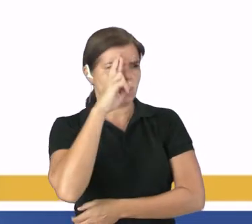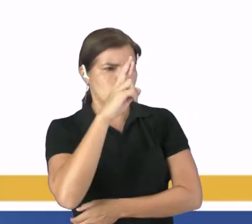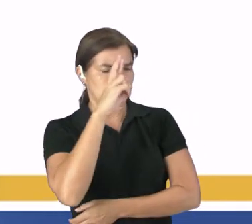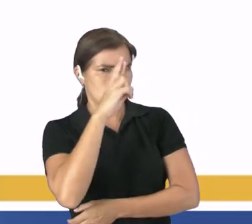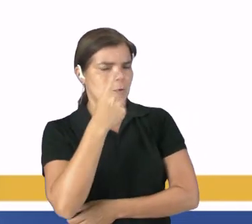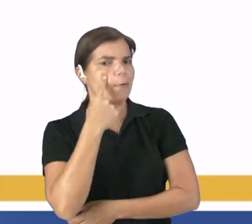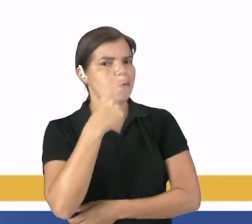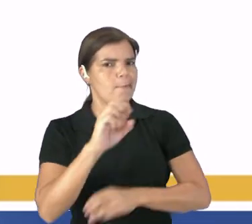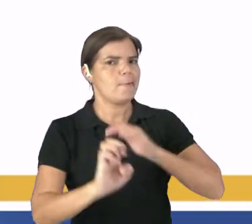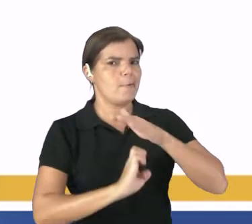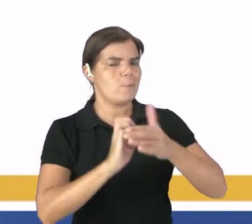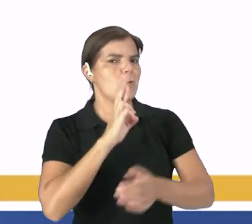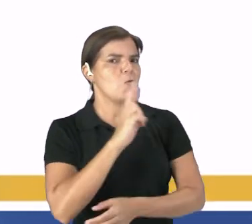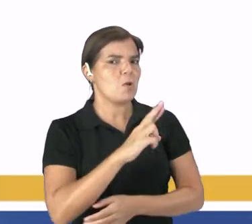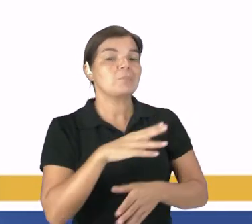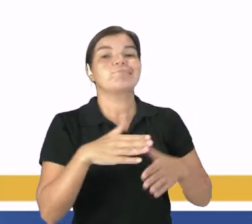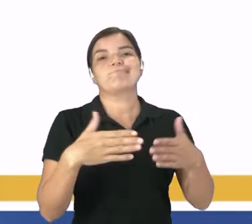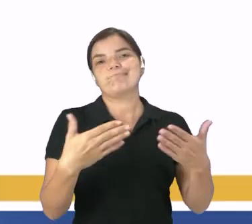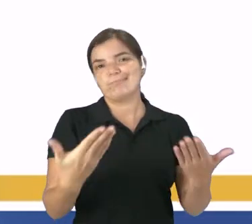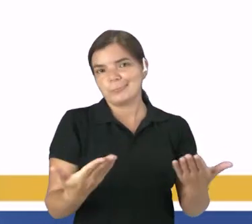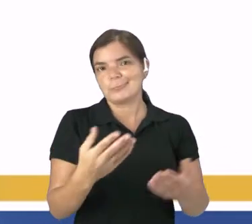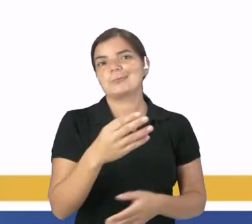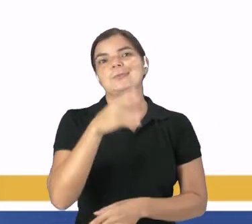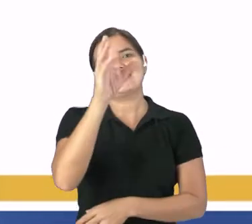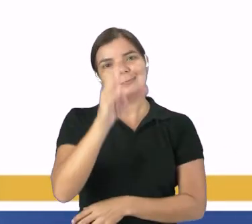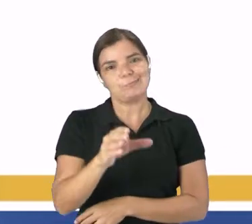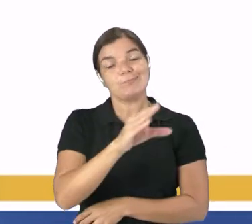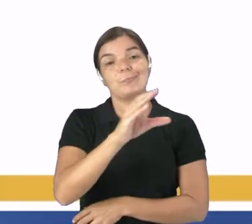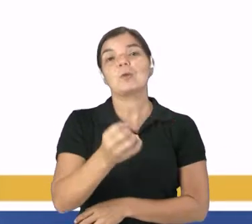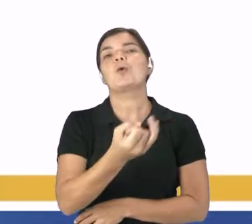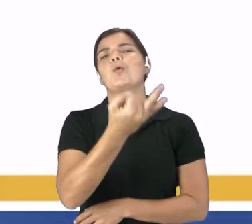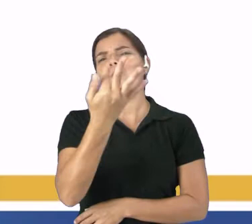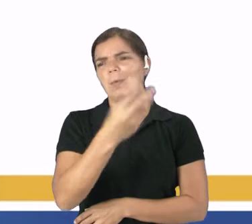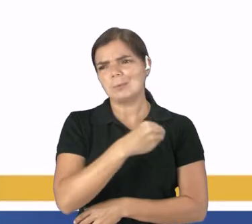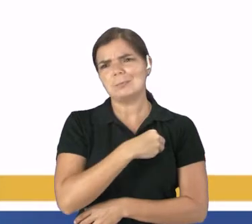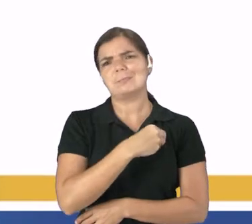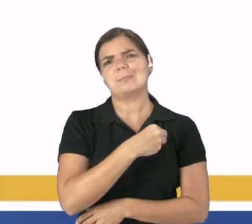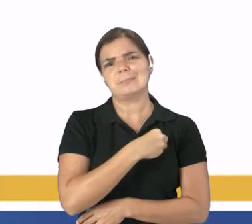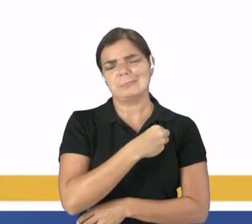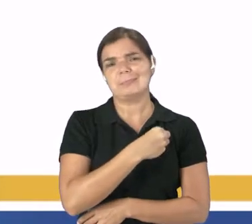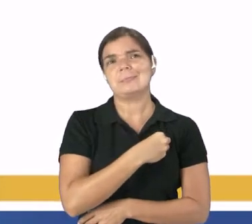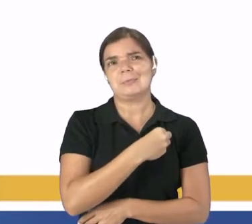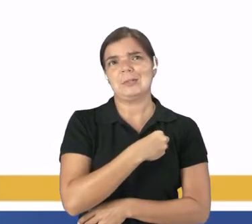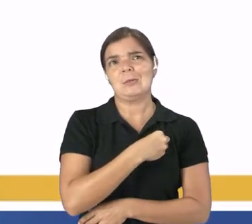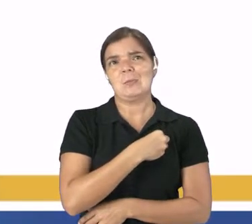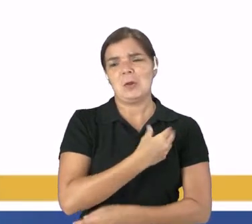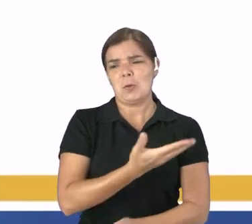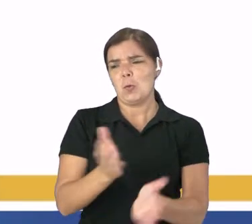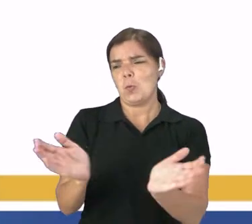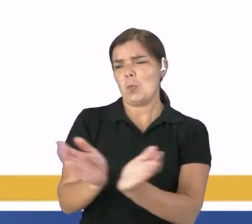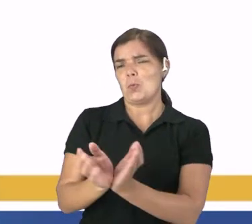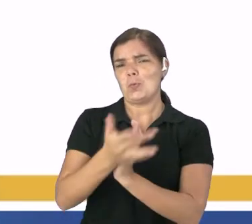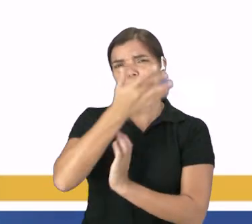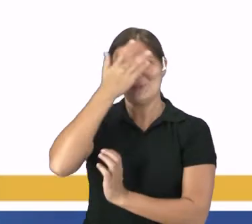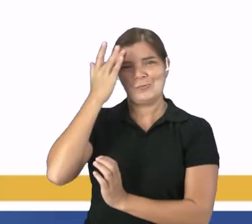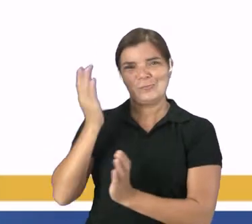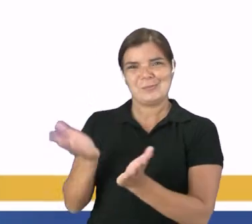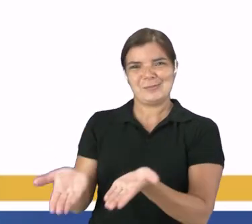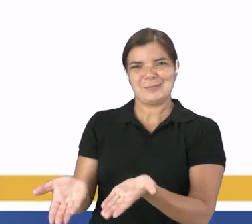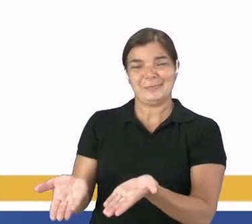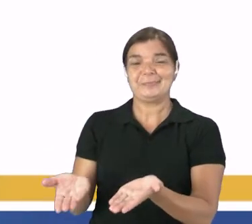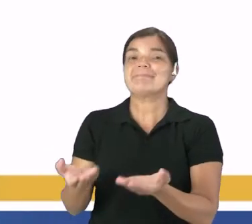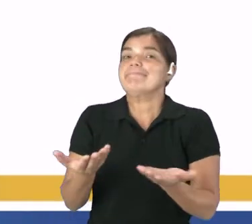Aí o dono da empresa vai responder assim: pois é, padre, quantos pecadores? E ele aponta para um grupo de